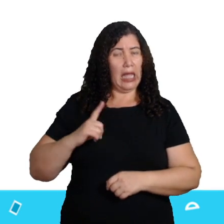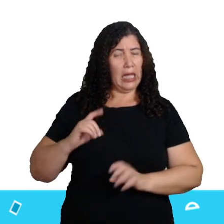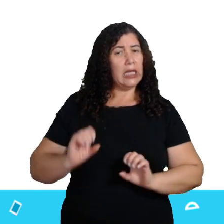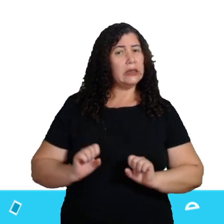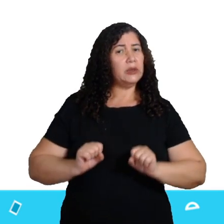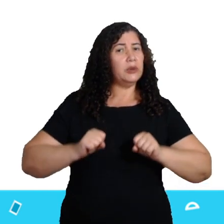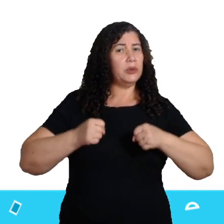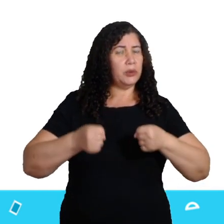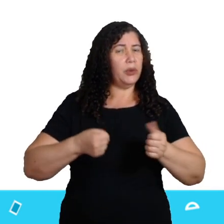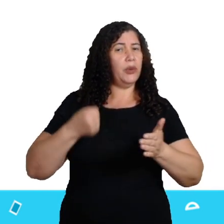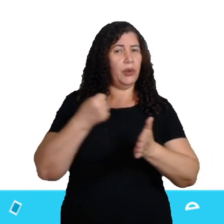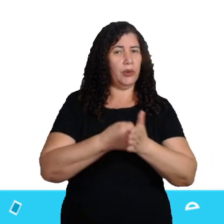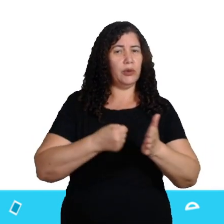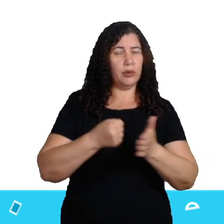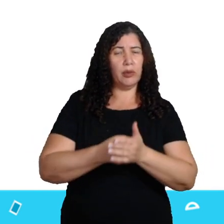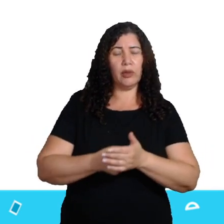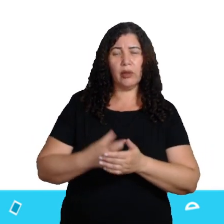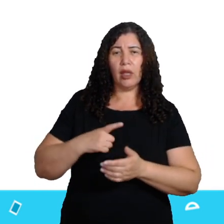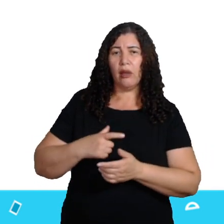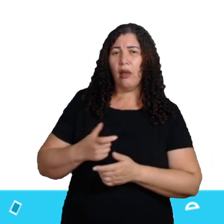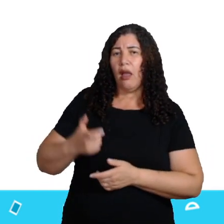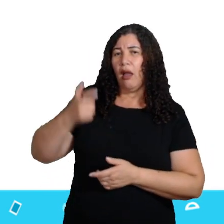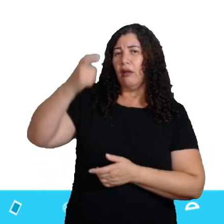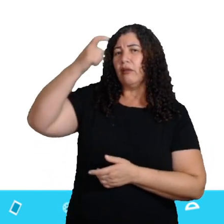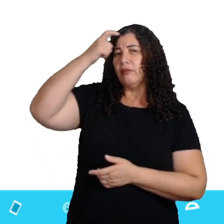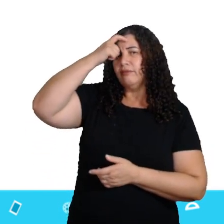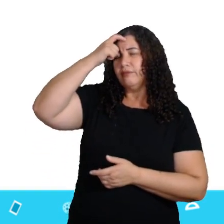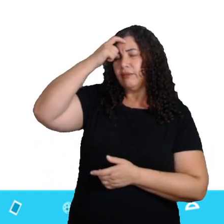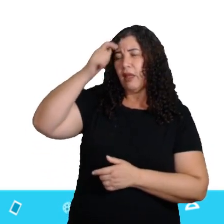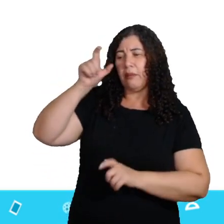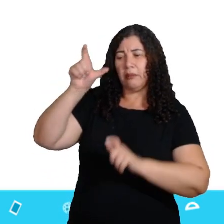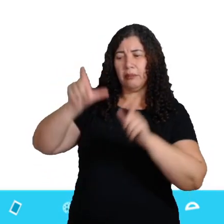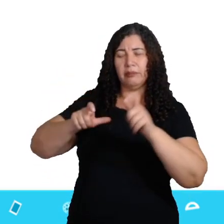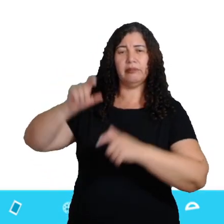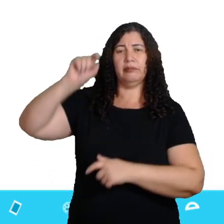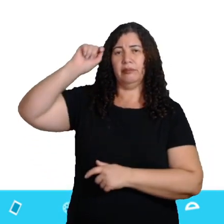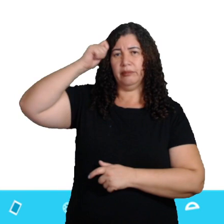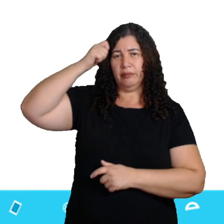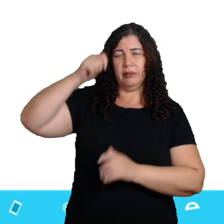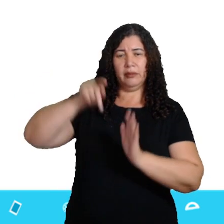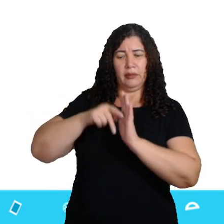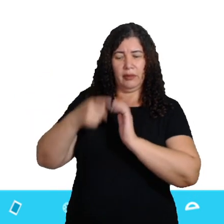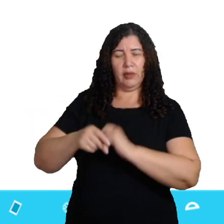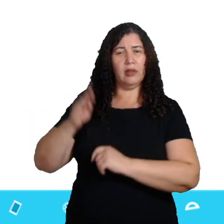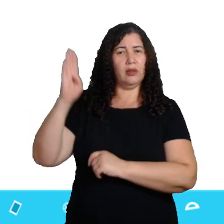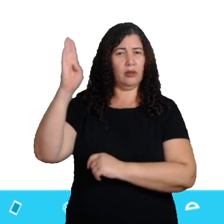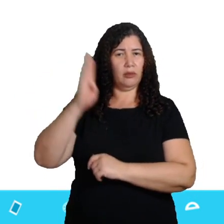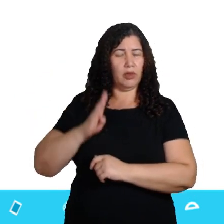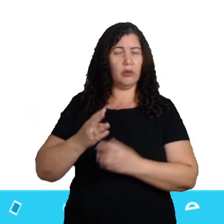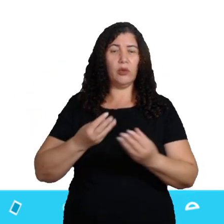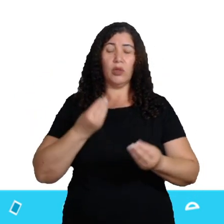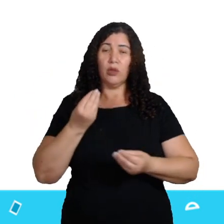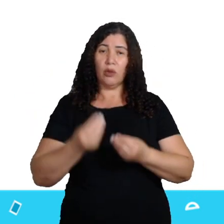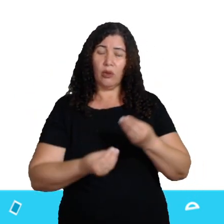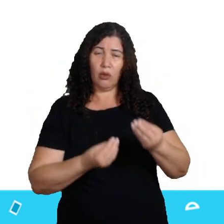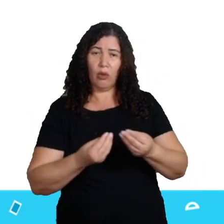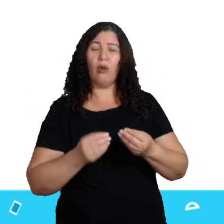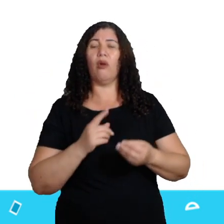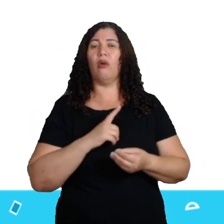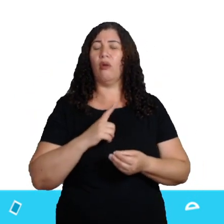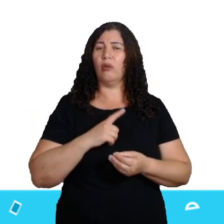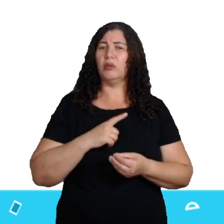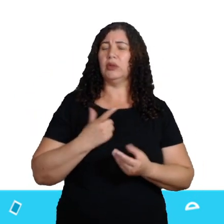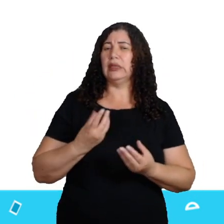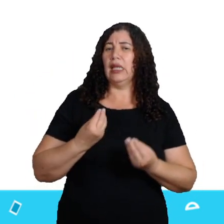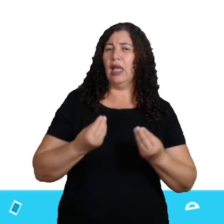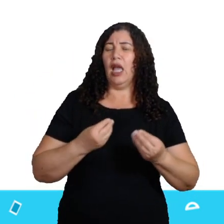consciência da condição negra no Brasil e a proposição de formas de intervenção no